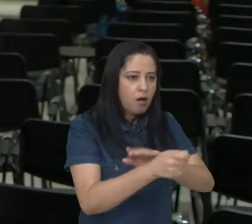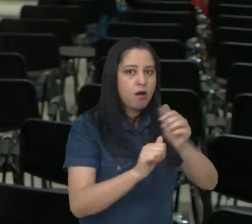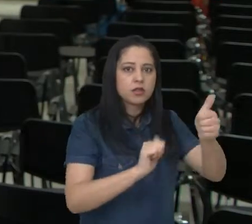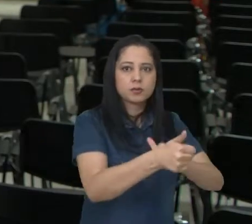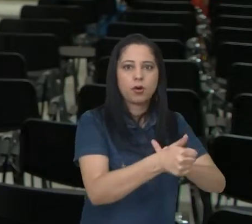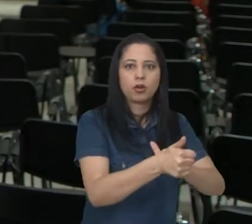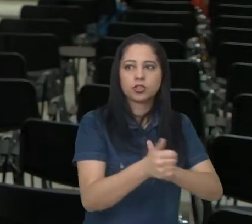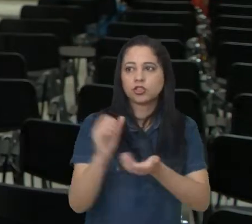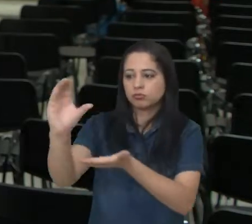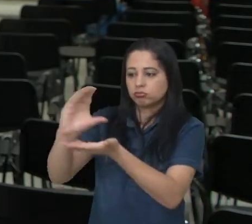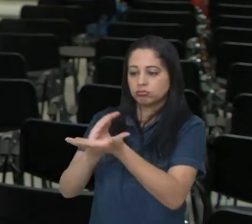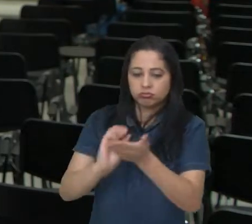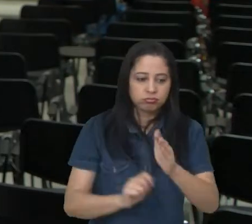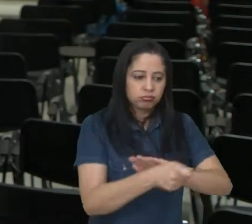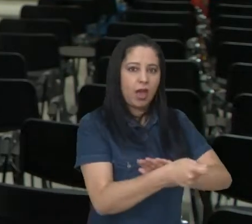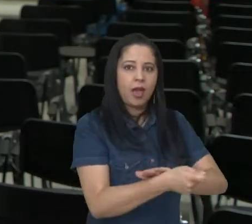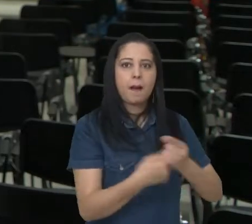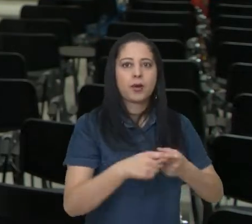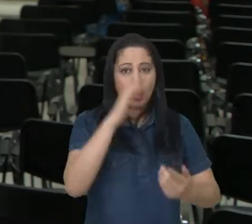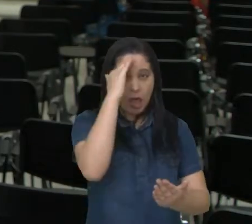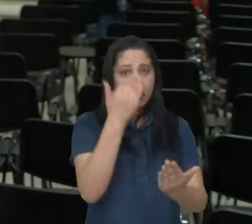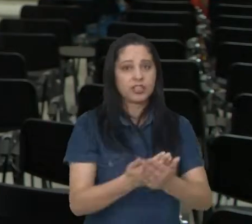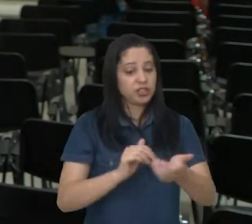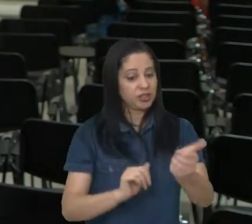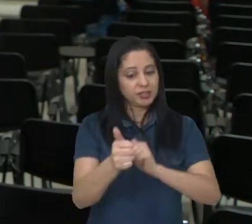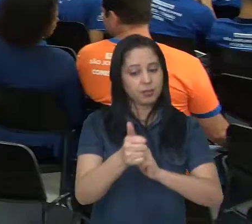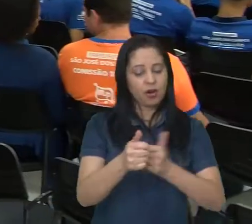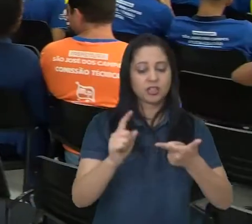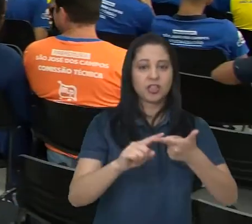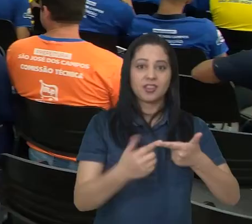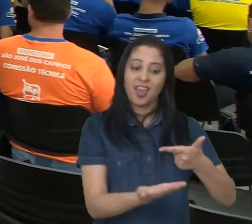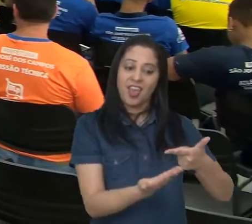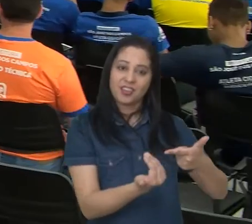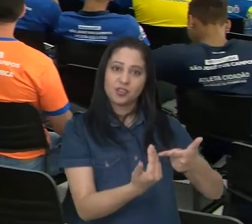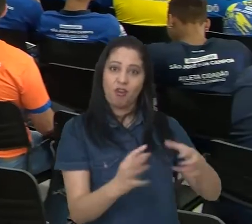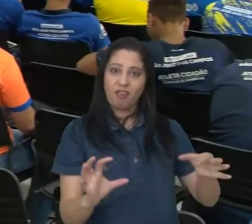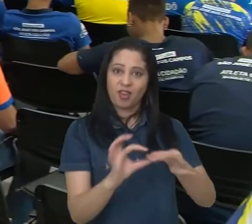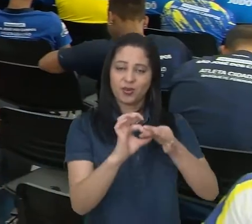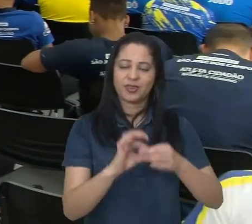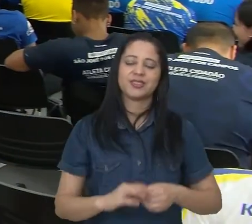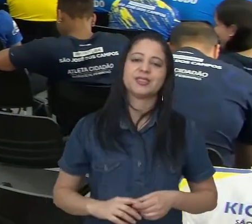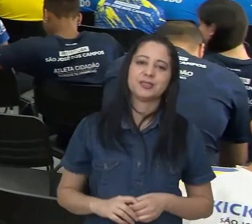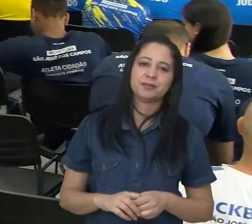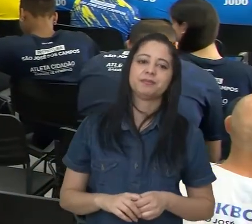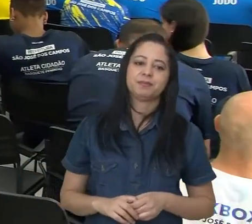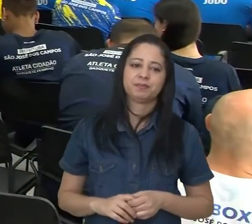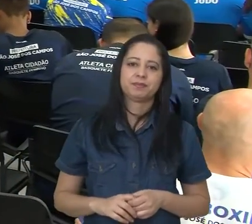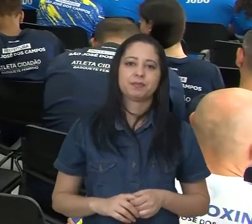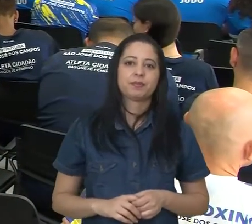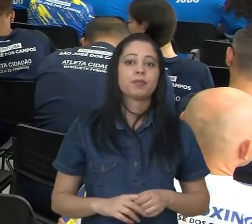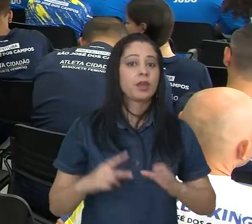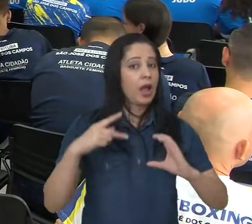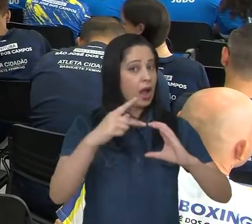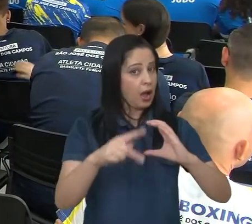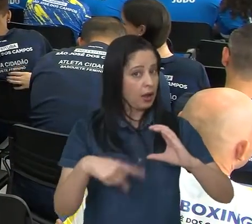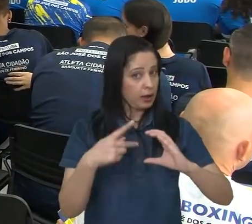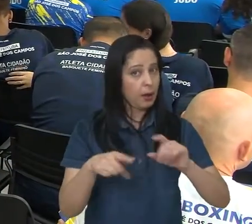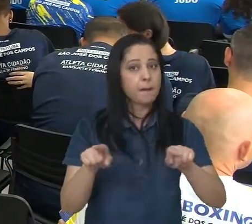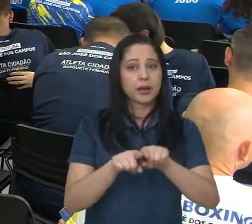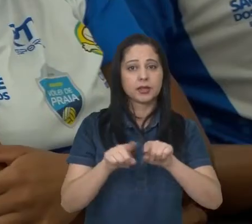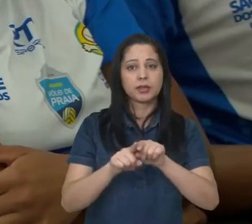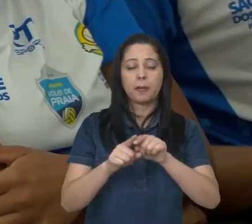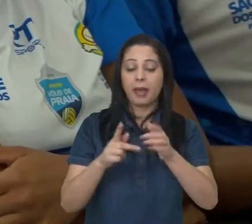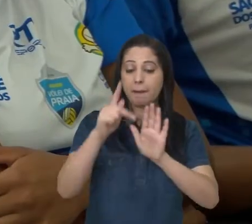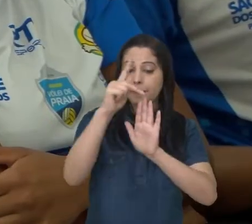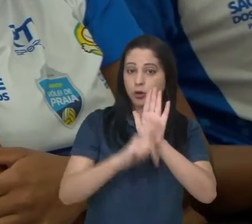acreditar em 2 coisas, no esporte e na juventude. Os parlamentares também destacaram o papel da Câmara na aprovação de